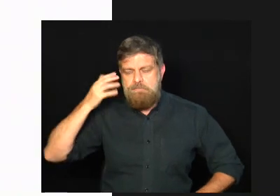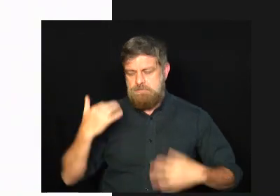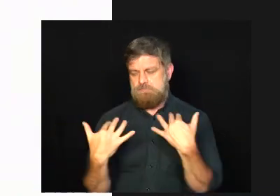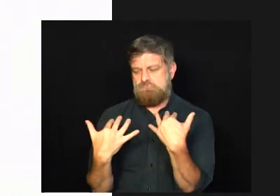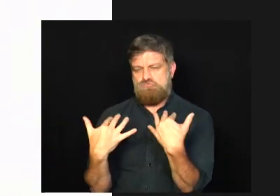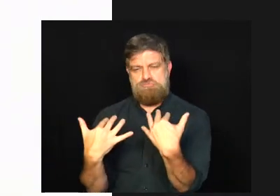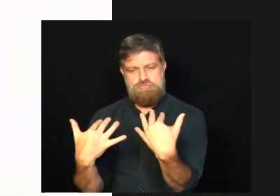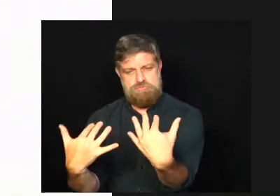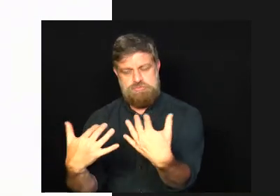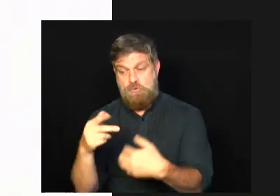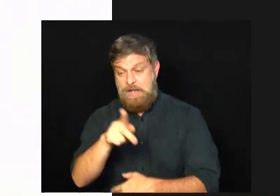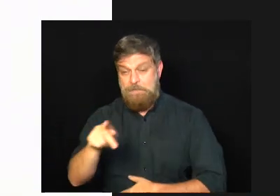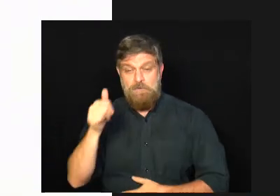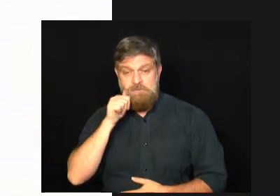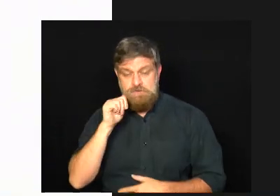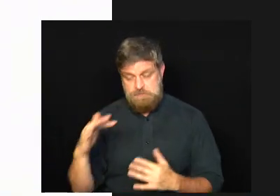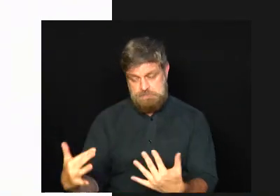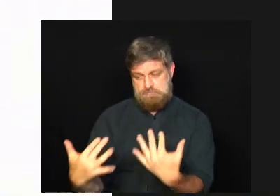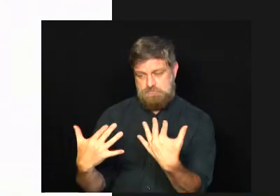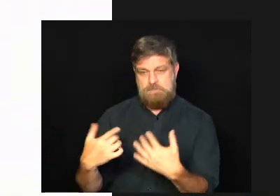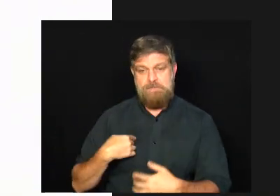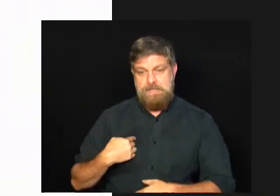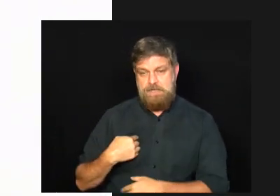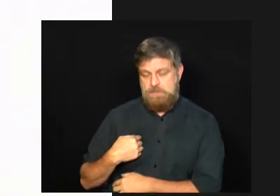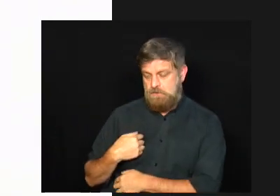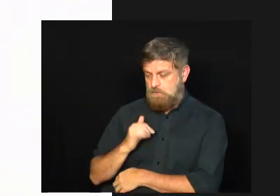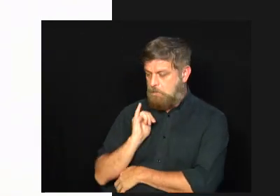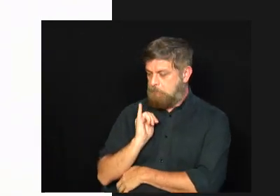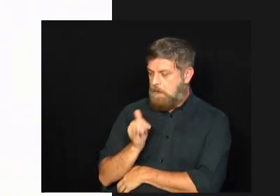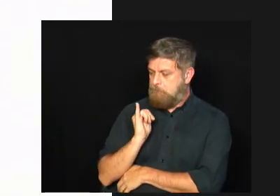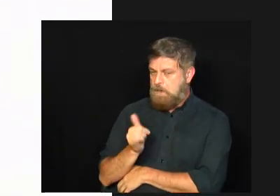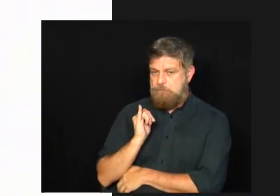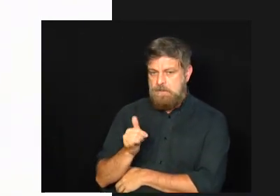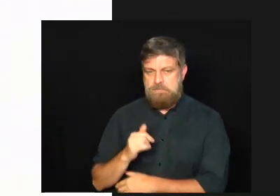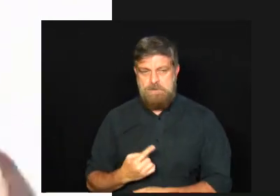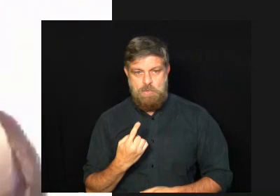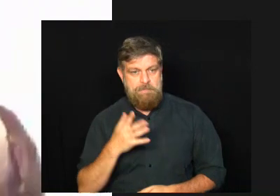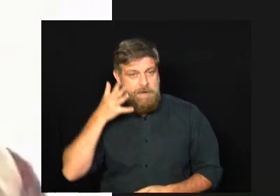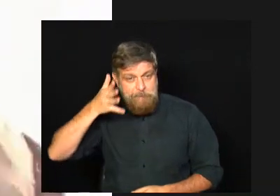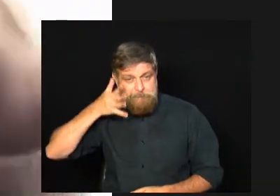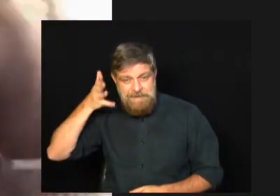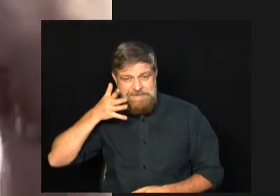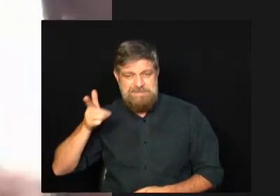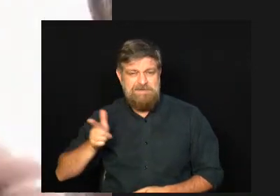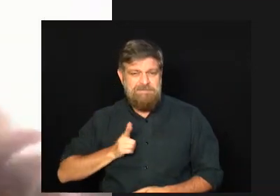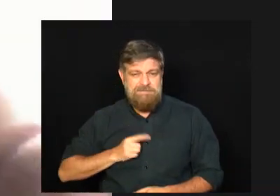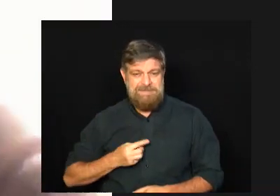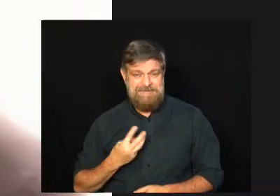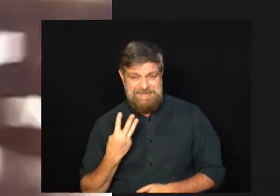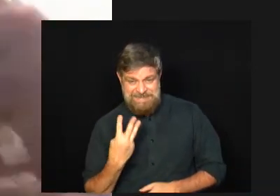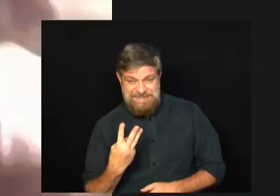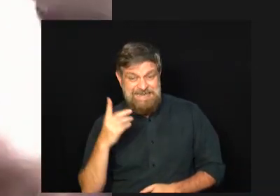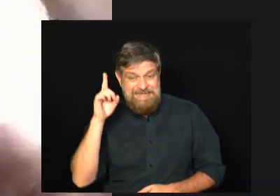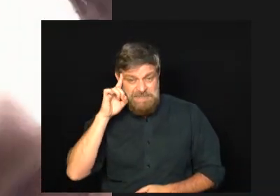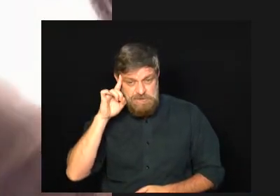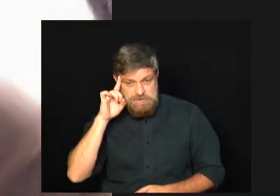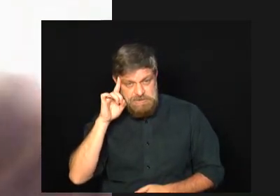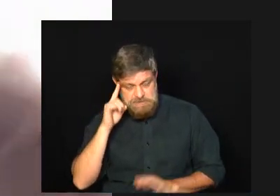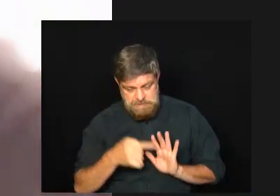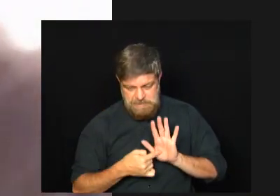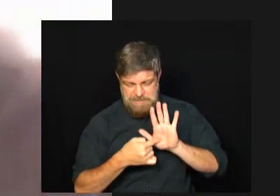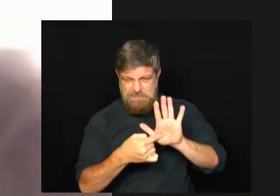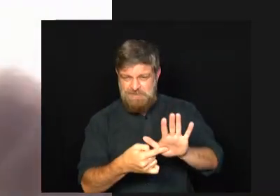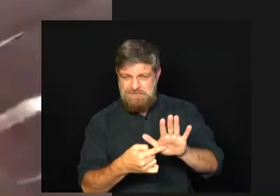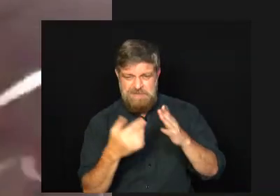professoras da FUMEC e disse a elas, aliás, não fiz uma palestra só, fui 3 dias e